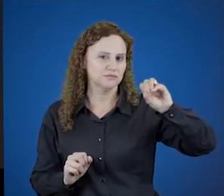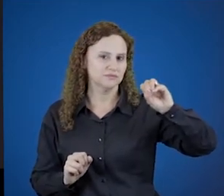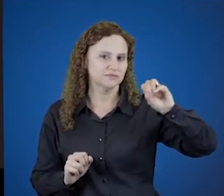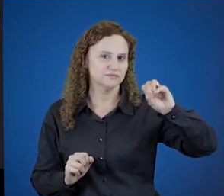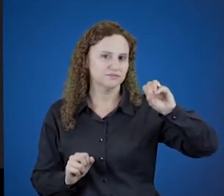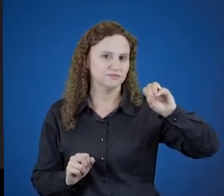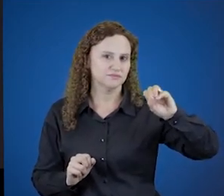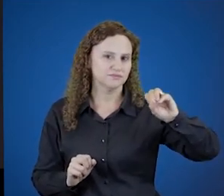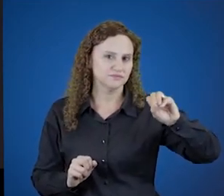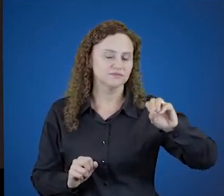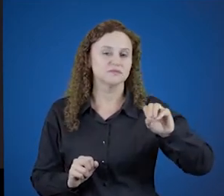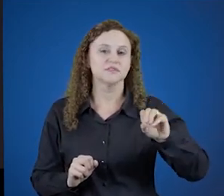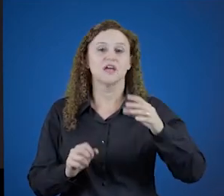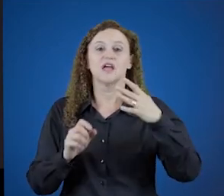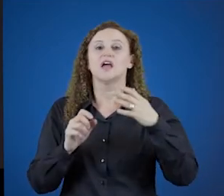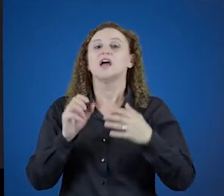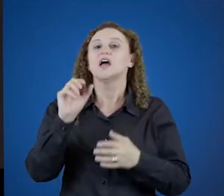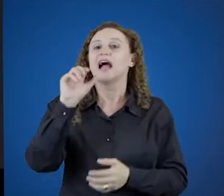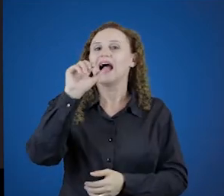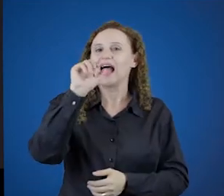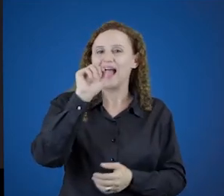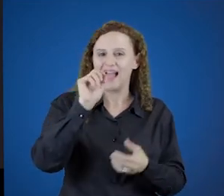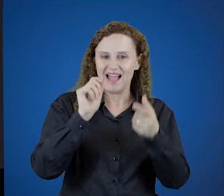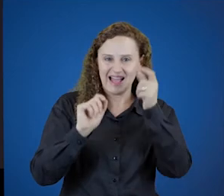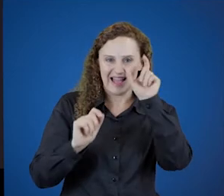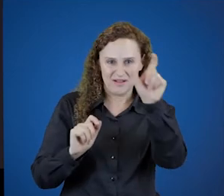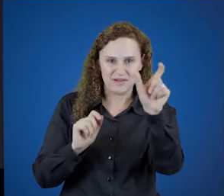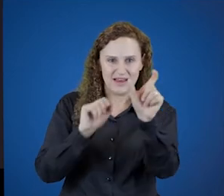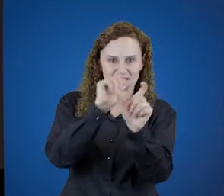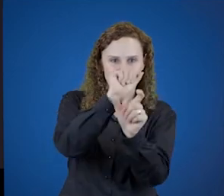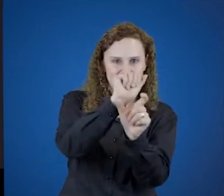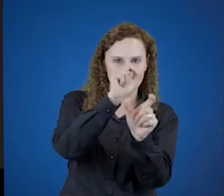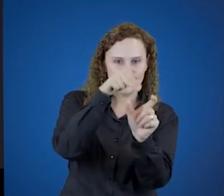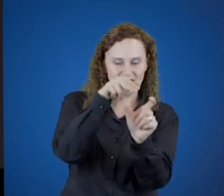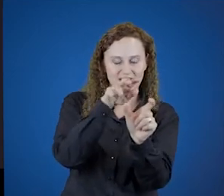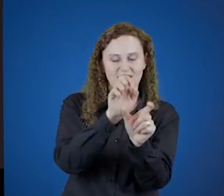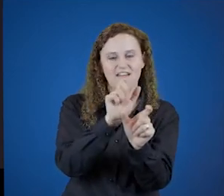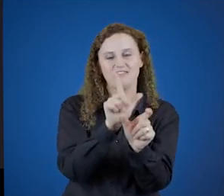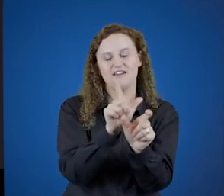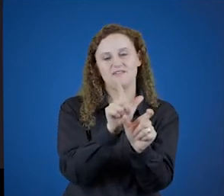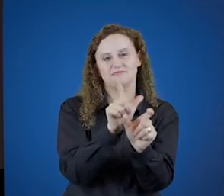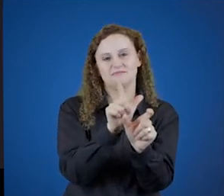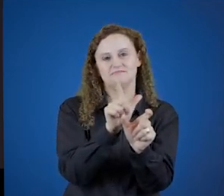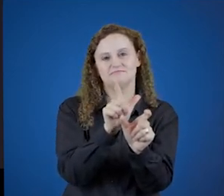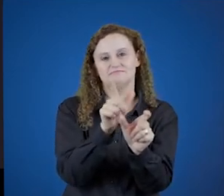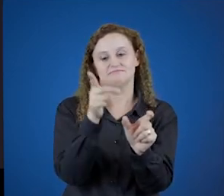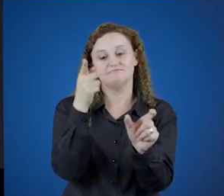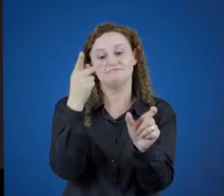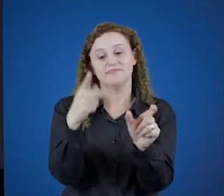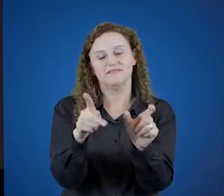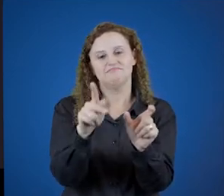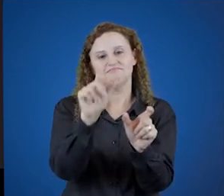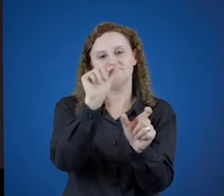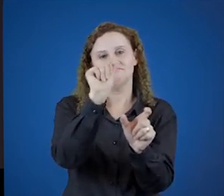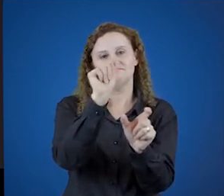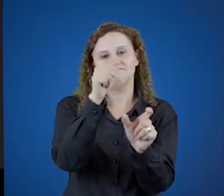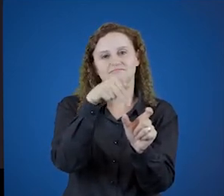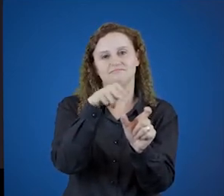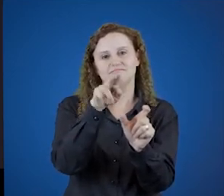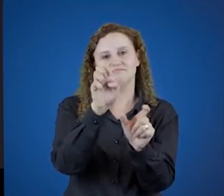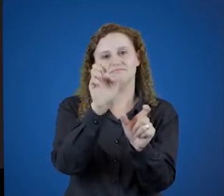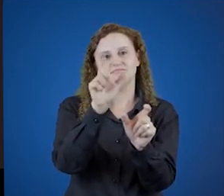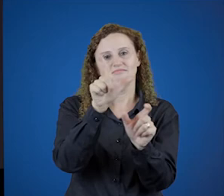anel do anel para o anel e o anel pelo